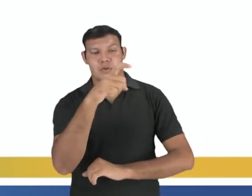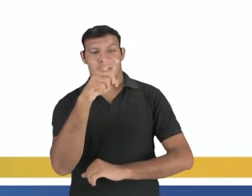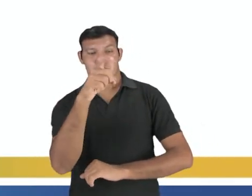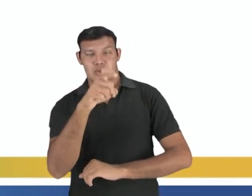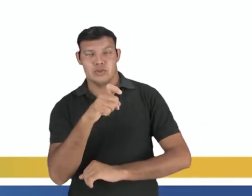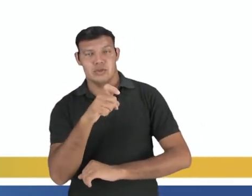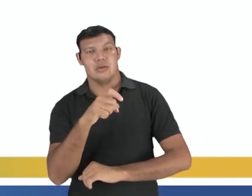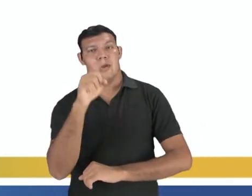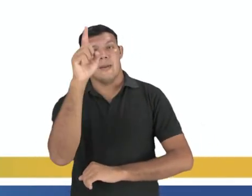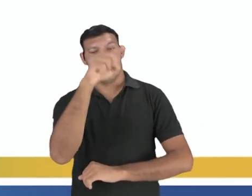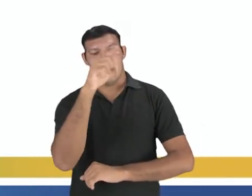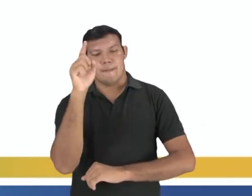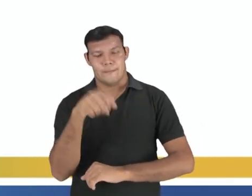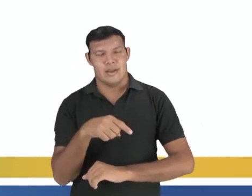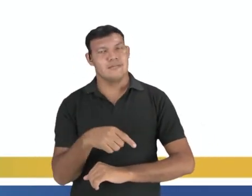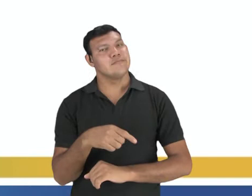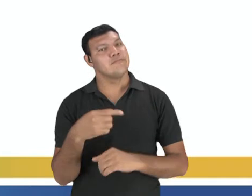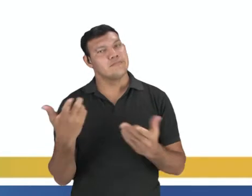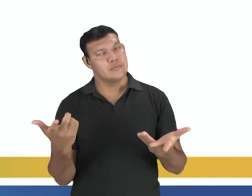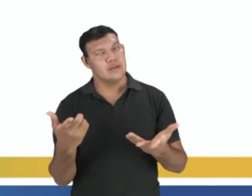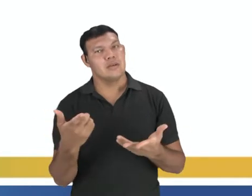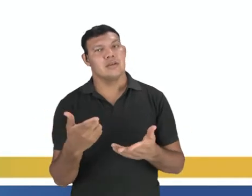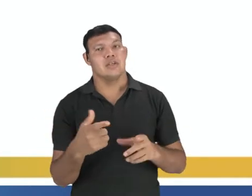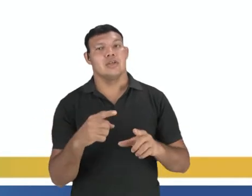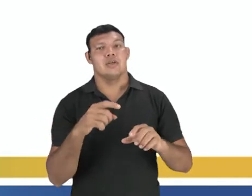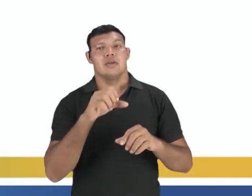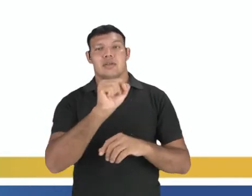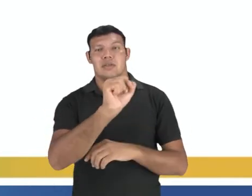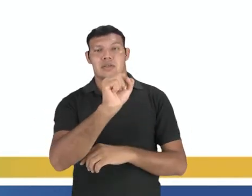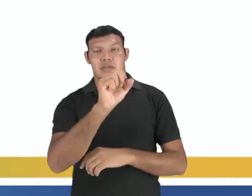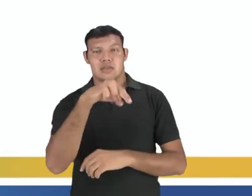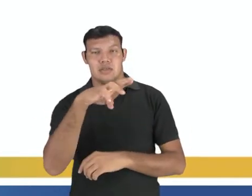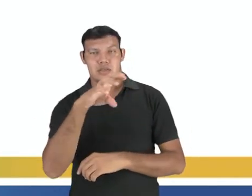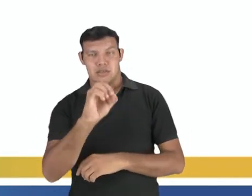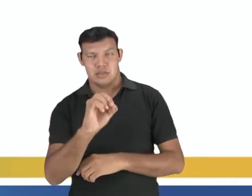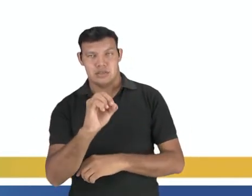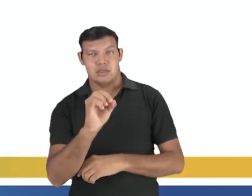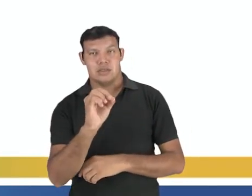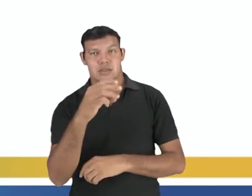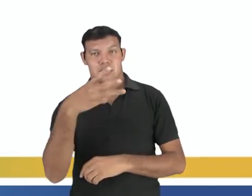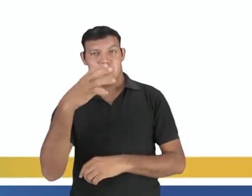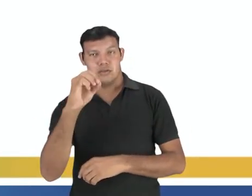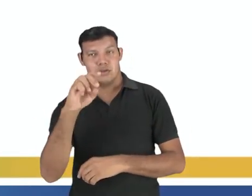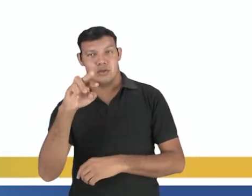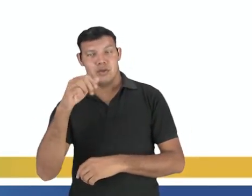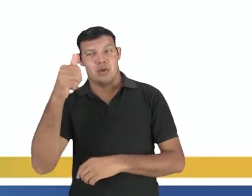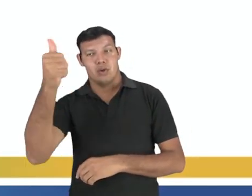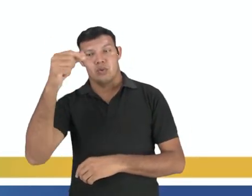Então, seno de 30 é igual a meio. Seno de 60.